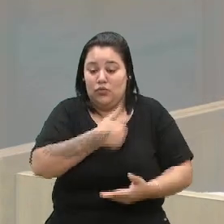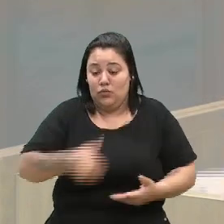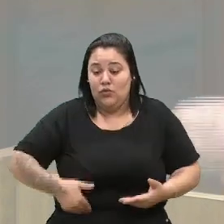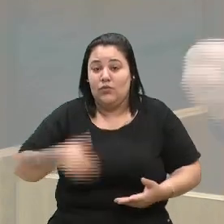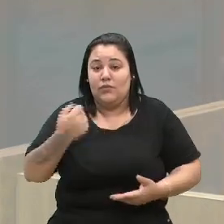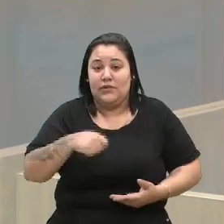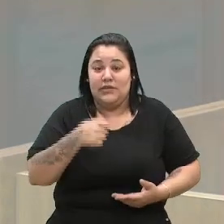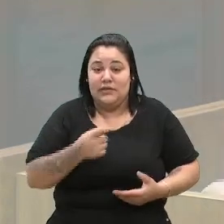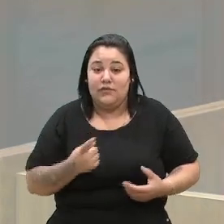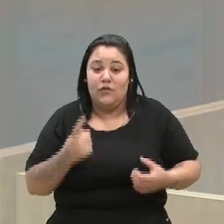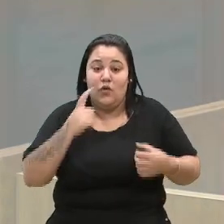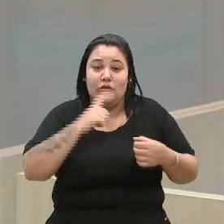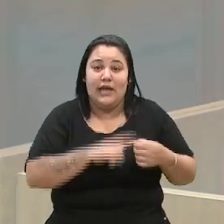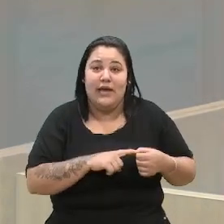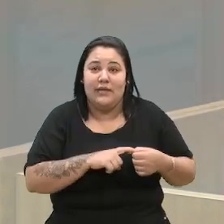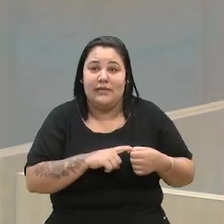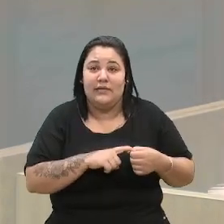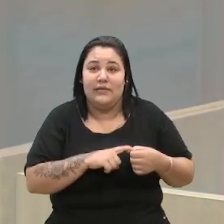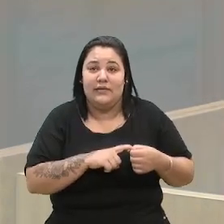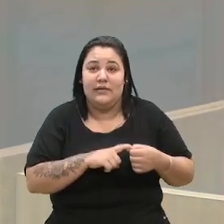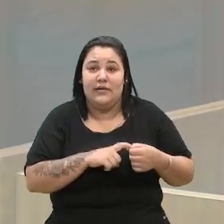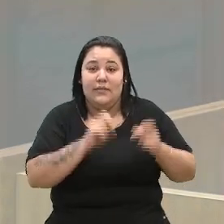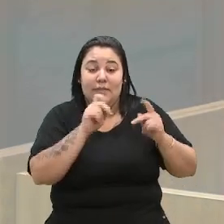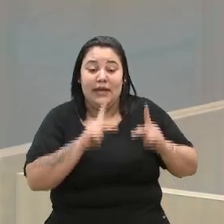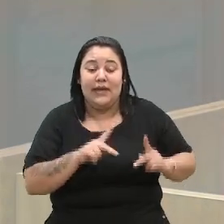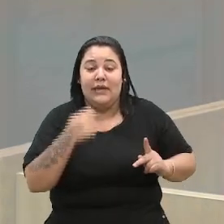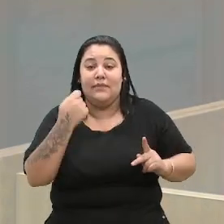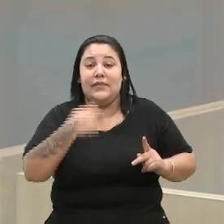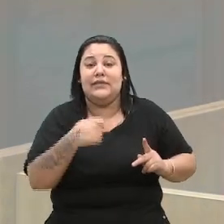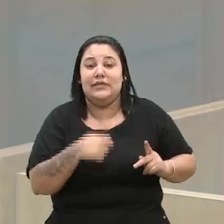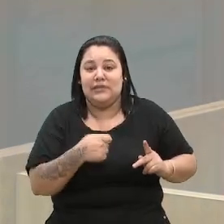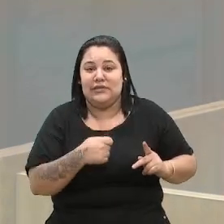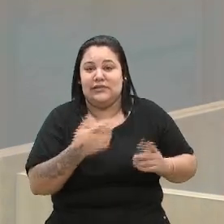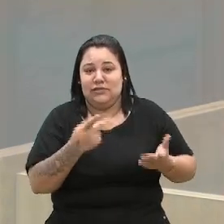novamente para quem mais precisa. Porque